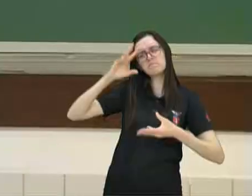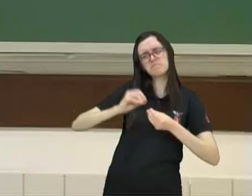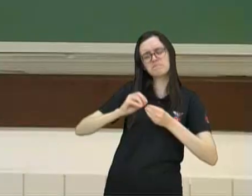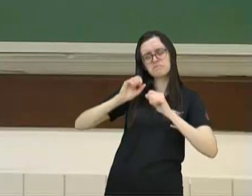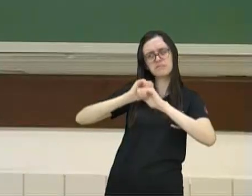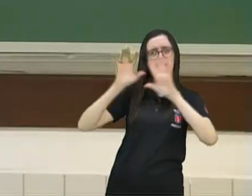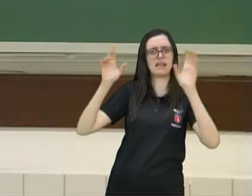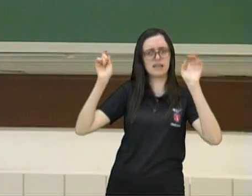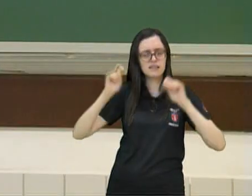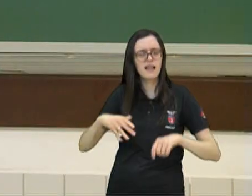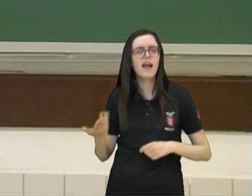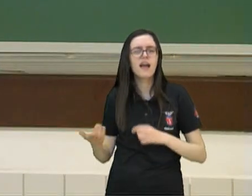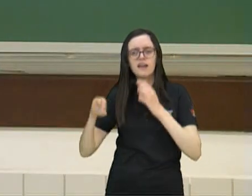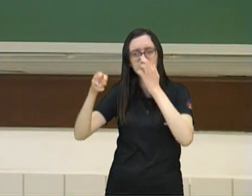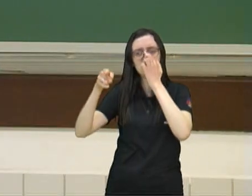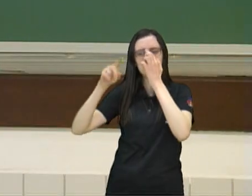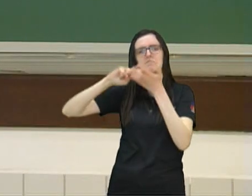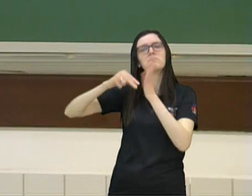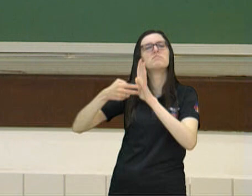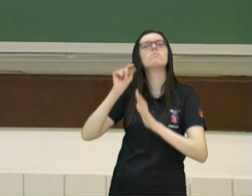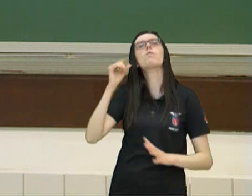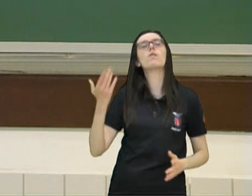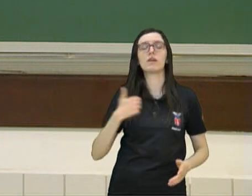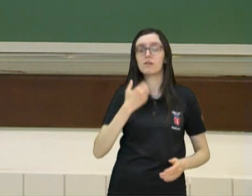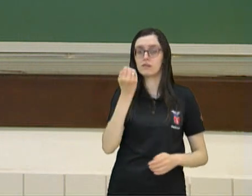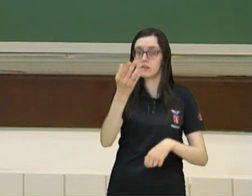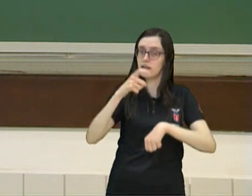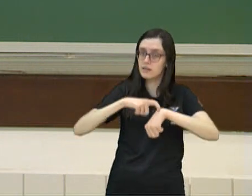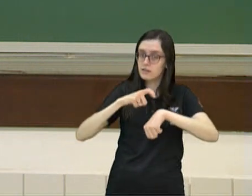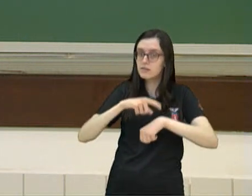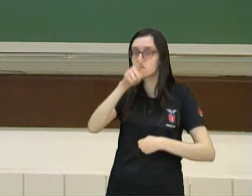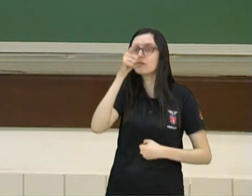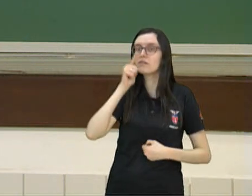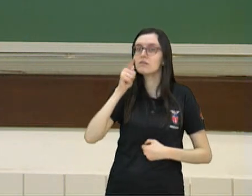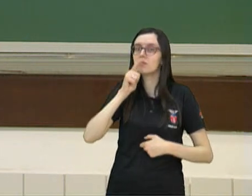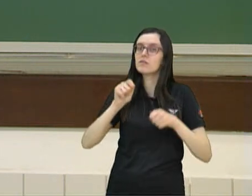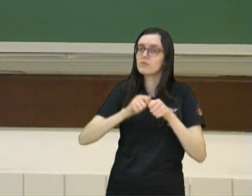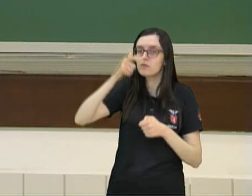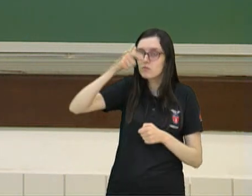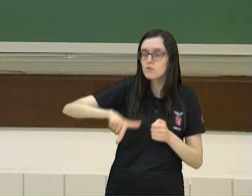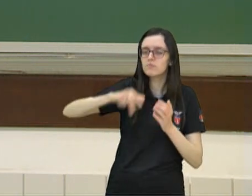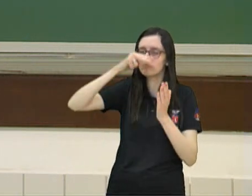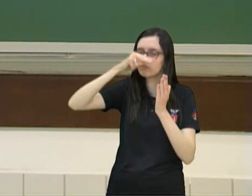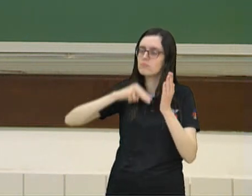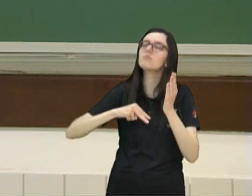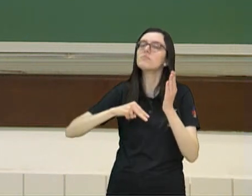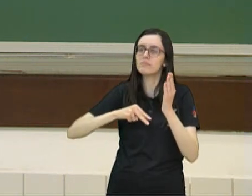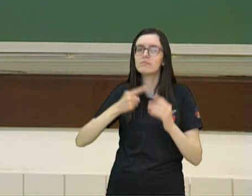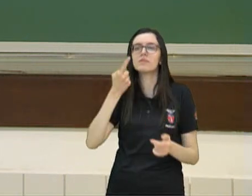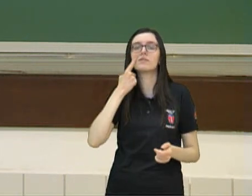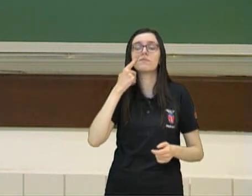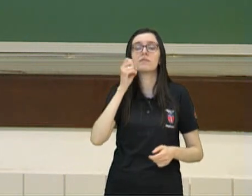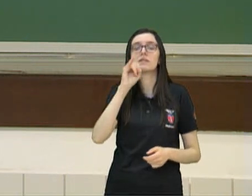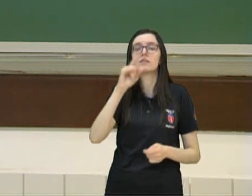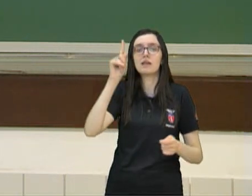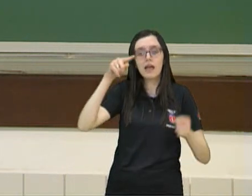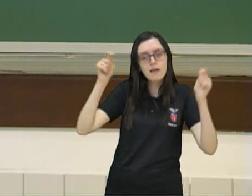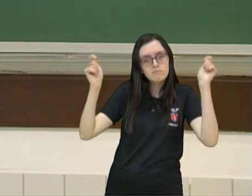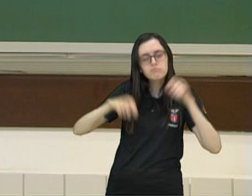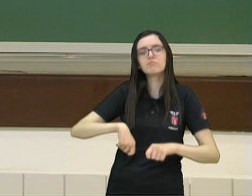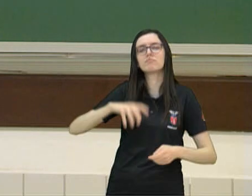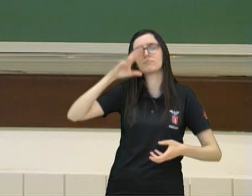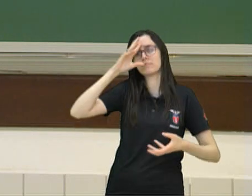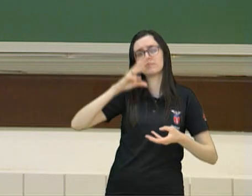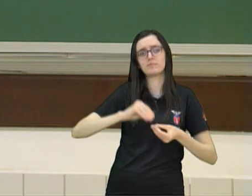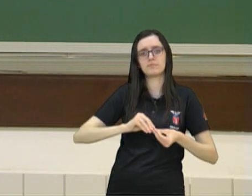compreender? Compreender o que eles querem dizer? Vou dar um tempinho para vocês refazerem a leitura e ver se é possível